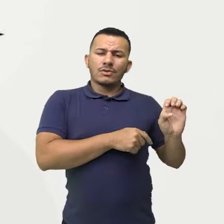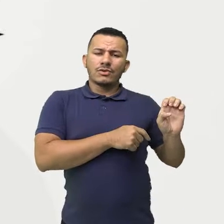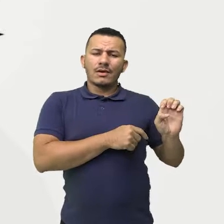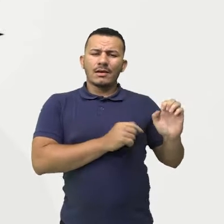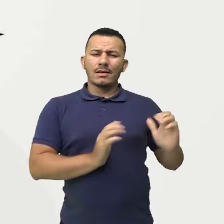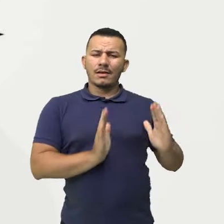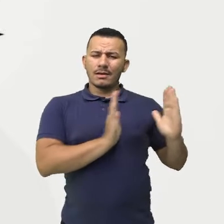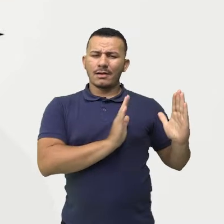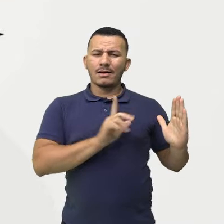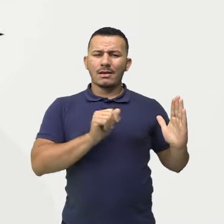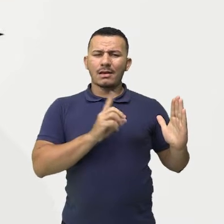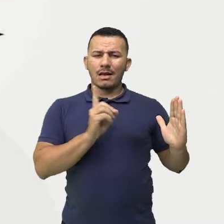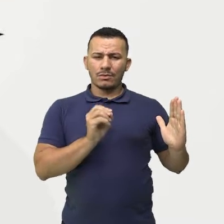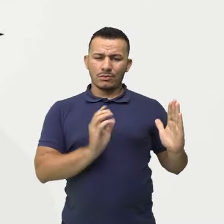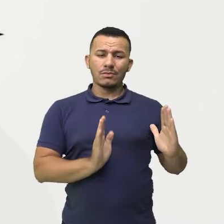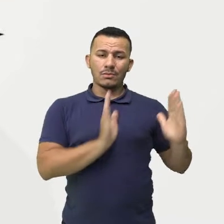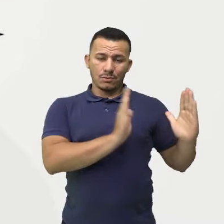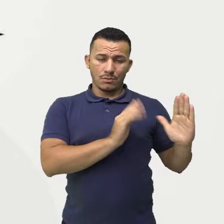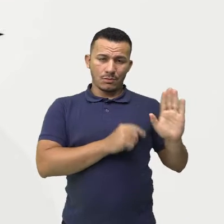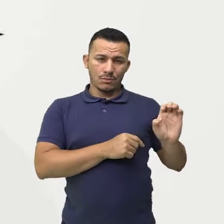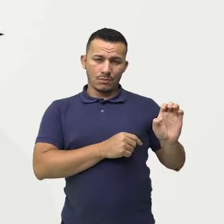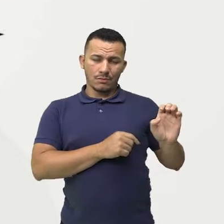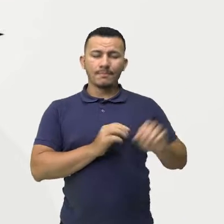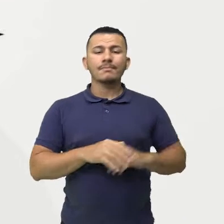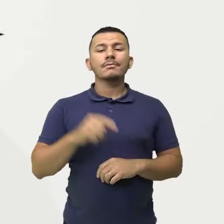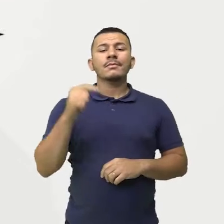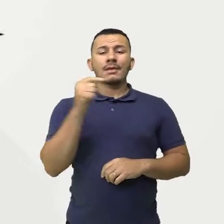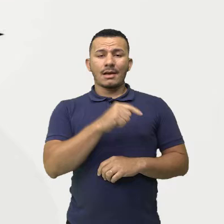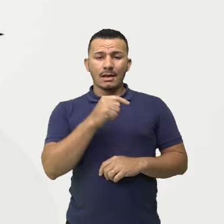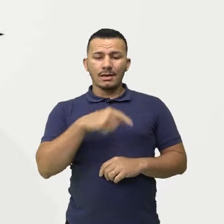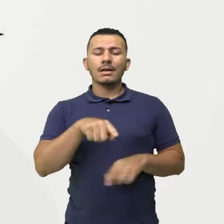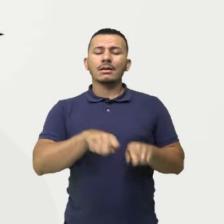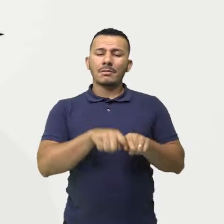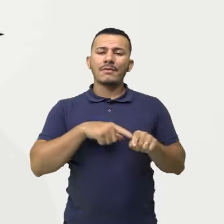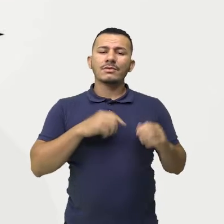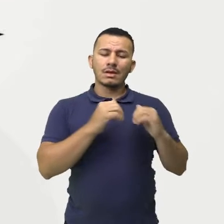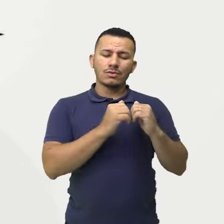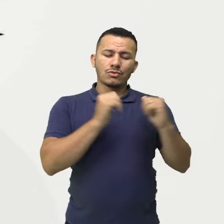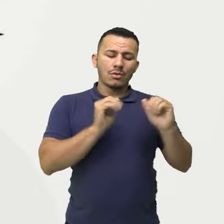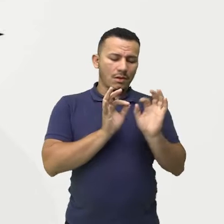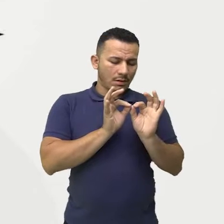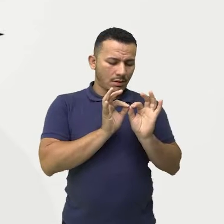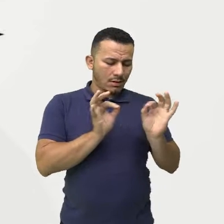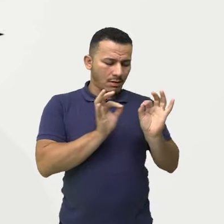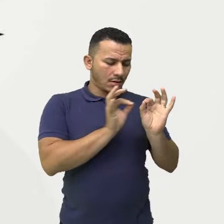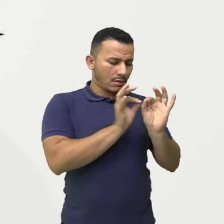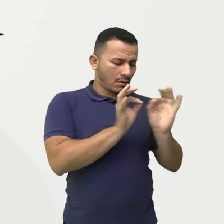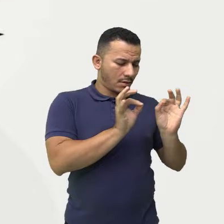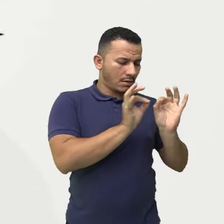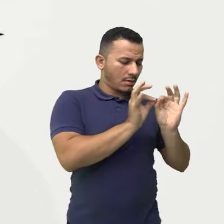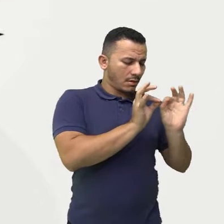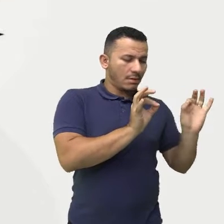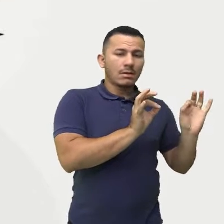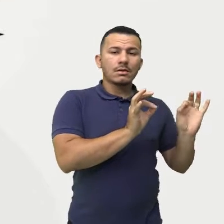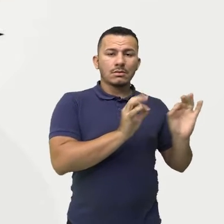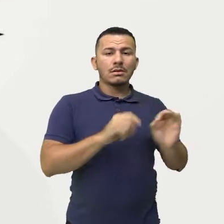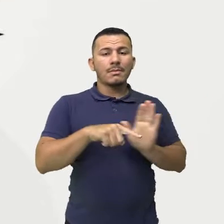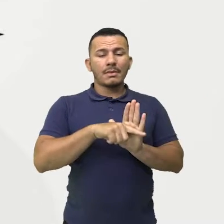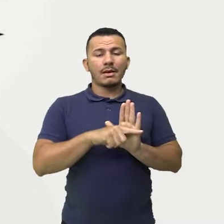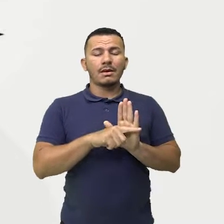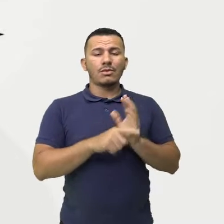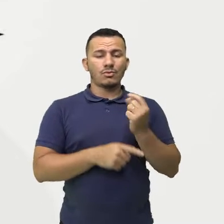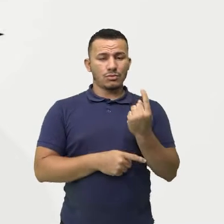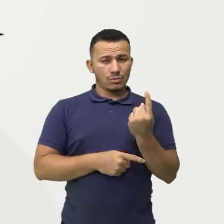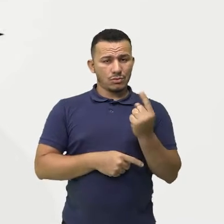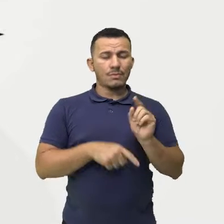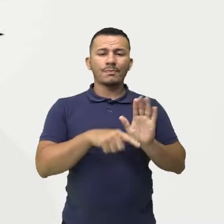olha. De forma análoga, olha só, você também escolhe a mesma métrica, ó, para marcar o quê? Menos